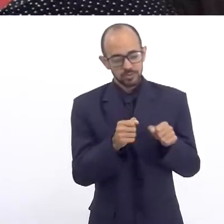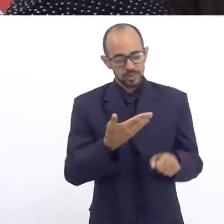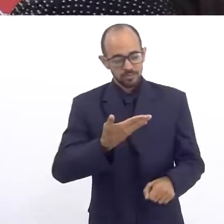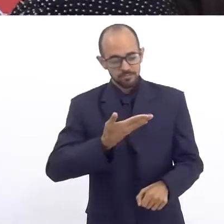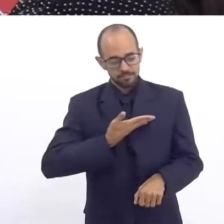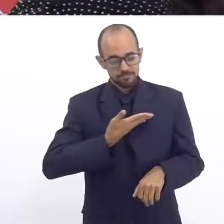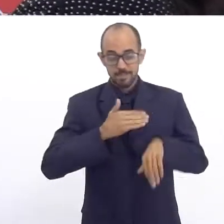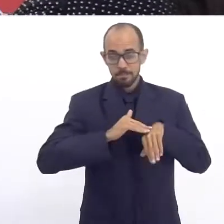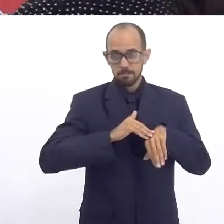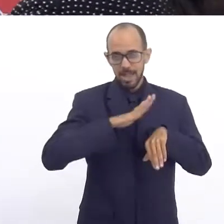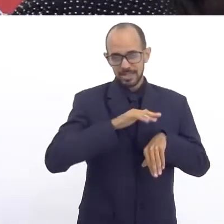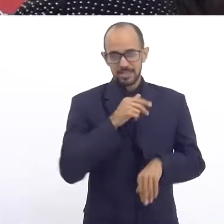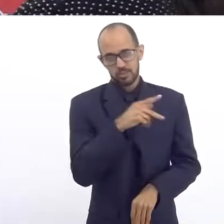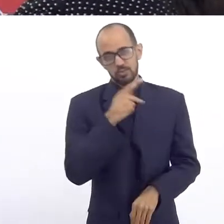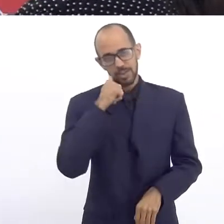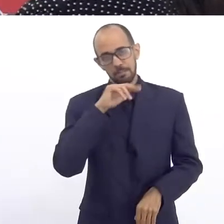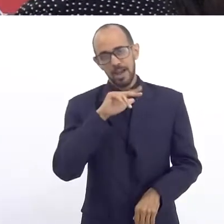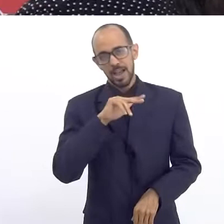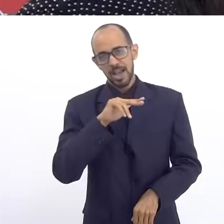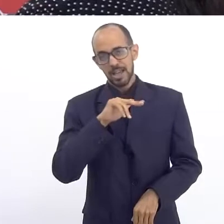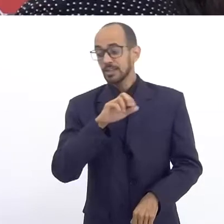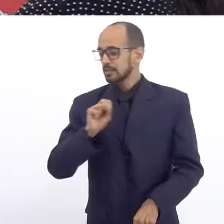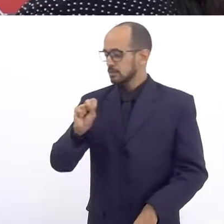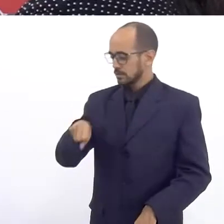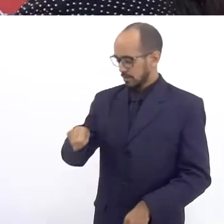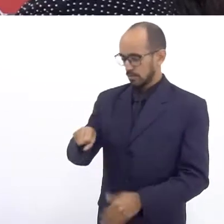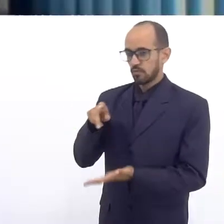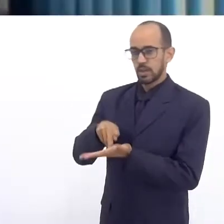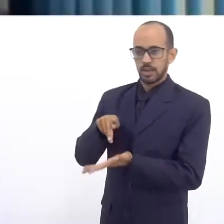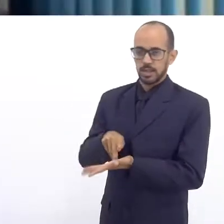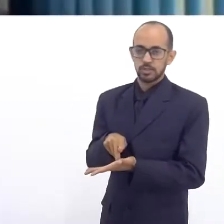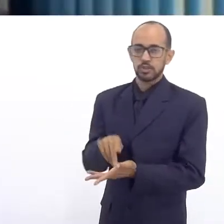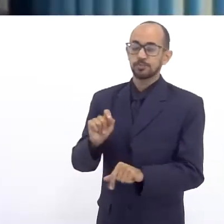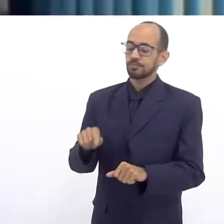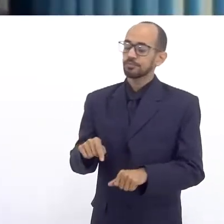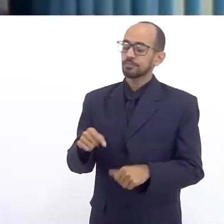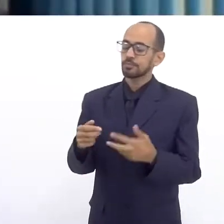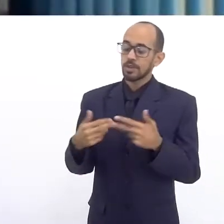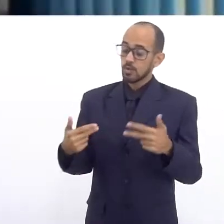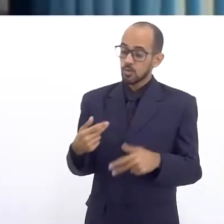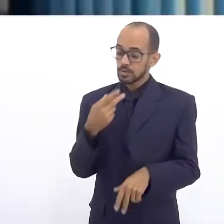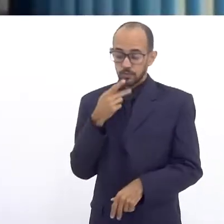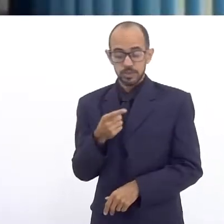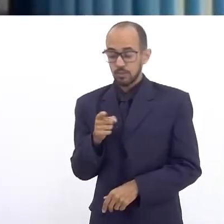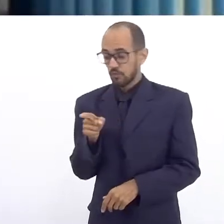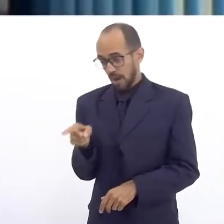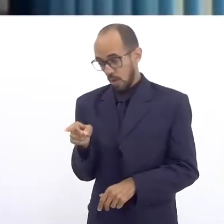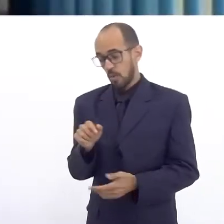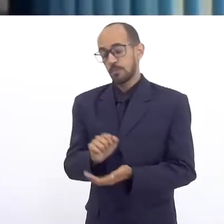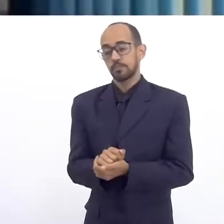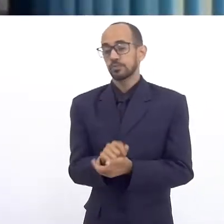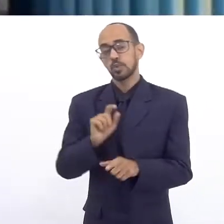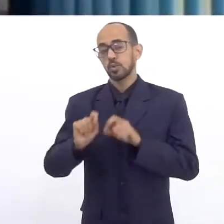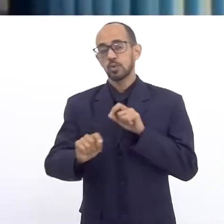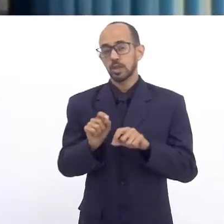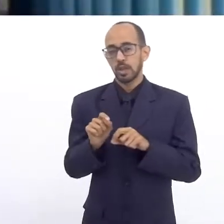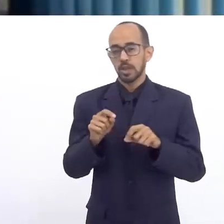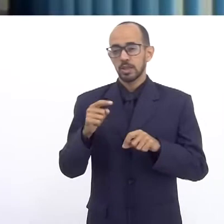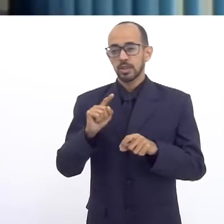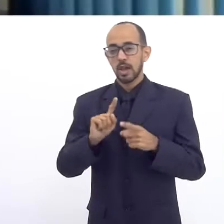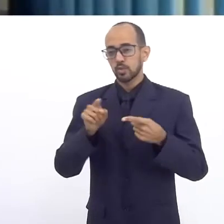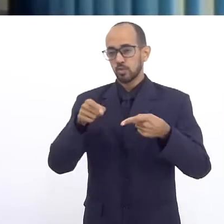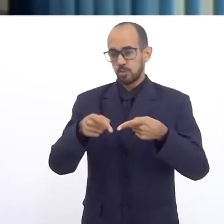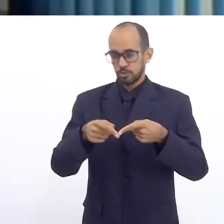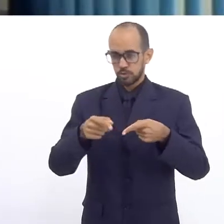imagina. E o que eu fico curiosa... Realmente, isso é uma coisa que você falou, que vem